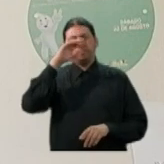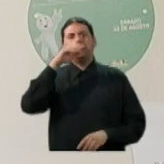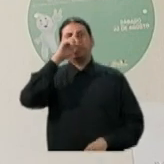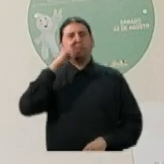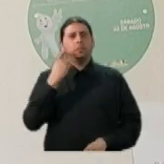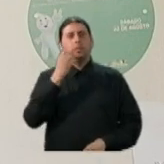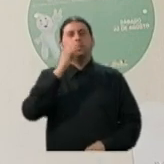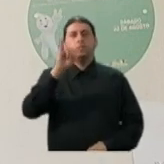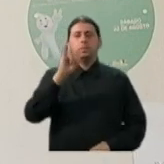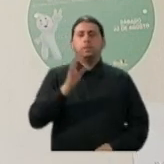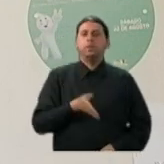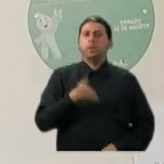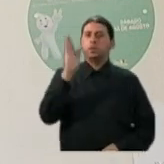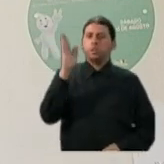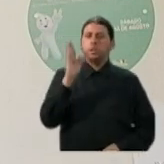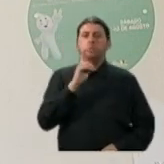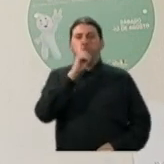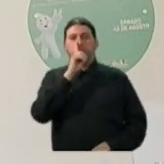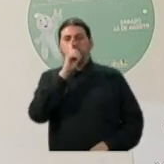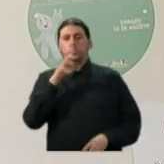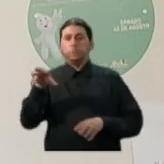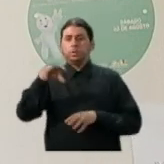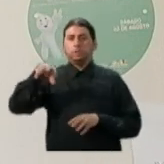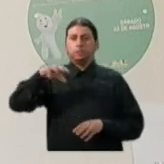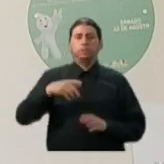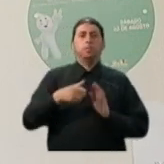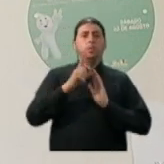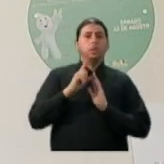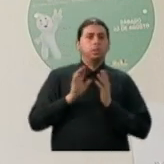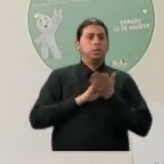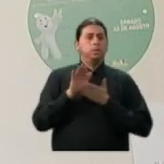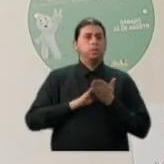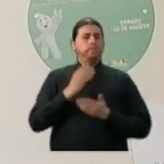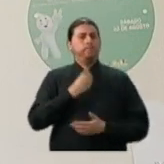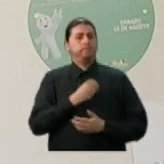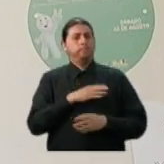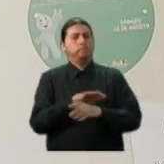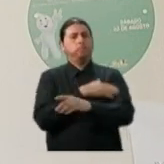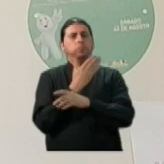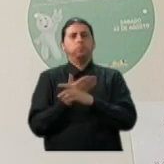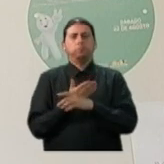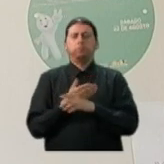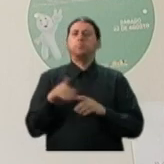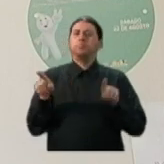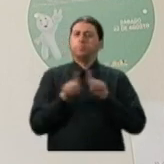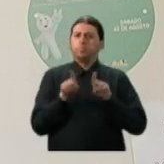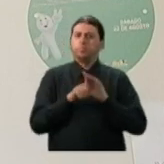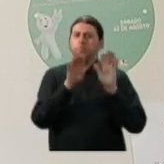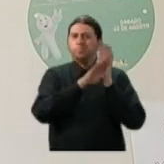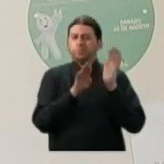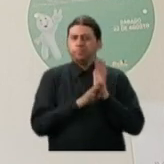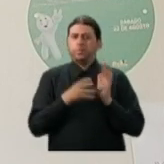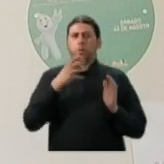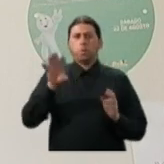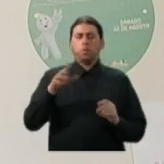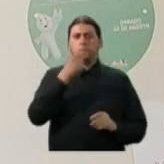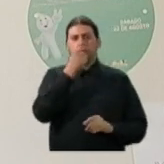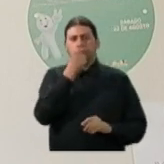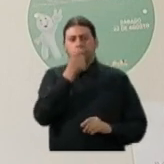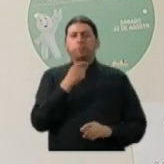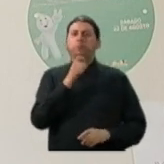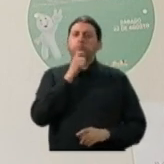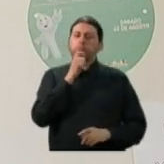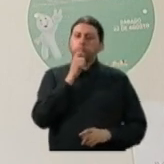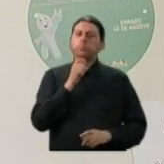se forem viajar para a área de risco e não tenham se imunizado antes. Eles também são público-alvo das campanhas contra a gripe e